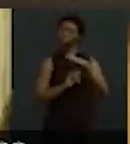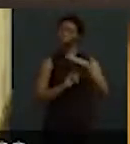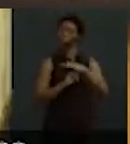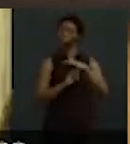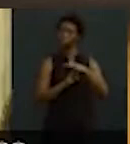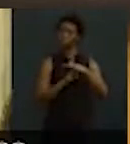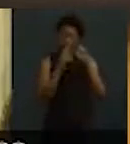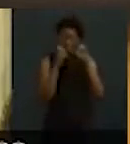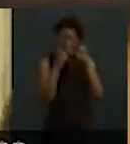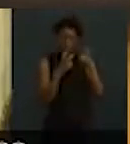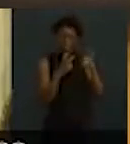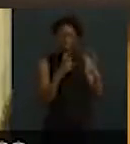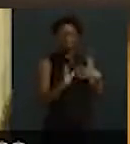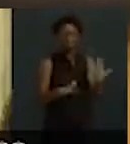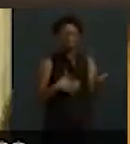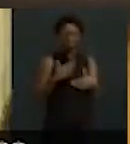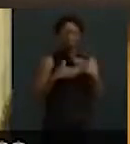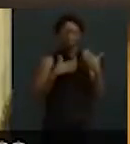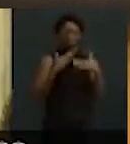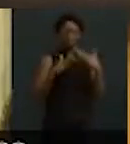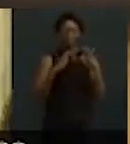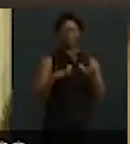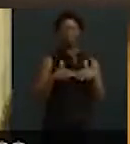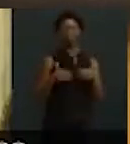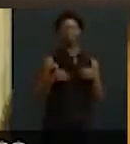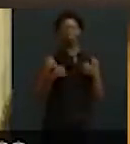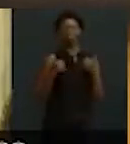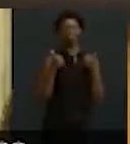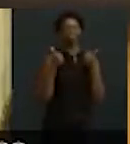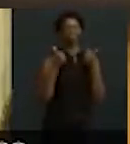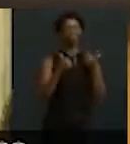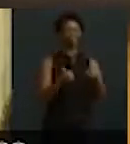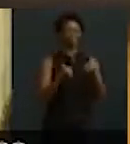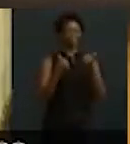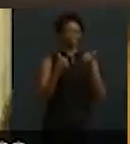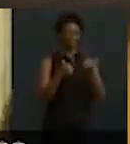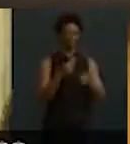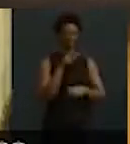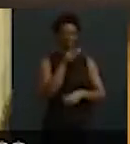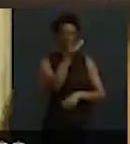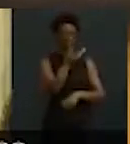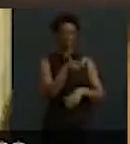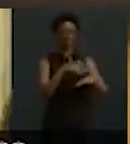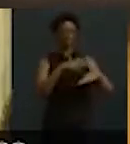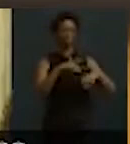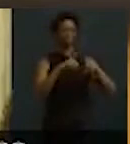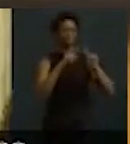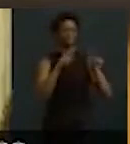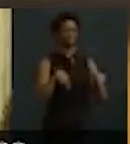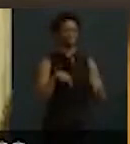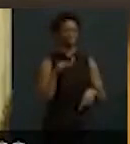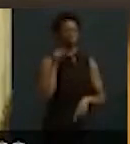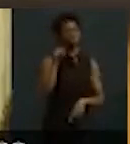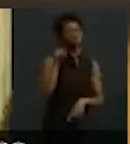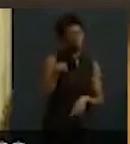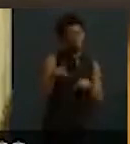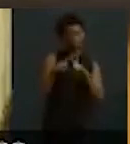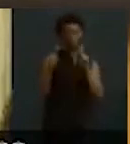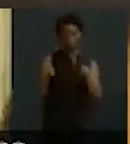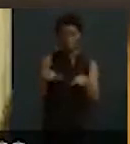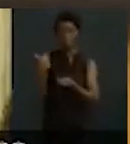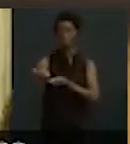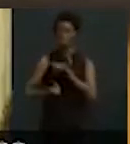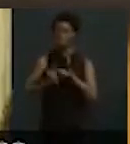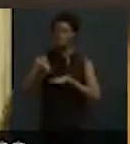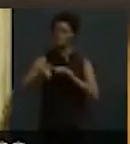o desabrochar de um dos seus melhores quadros. No âmbito funcional, atuou em mais